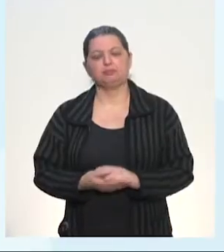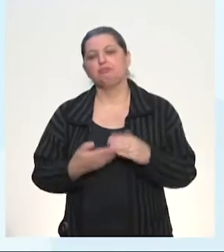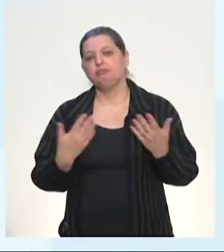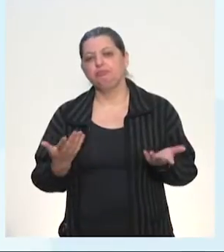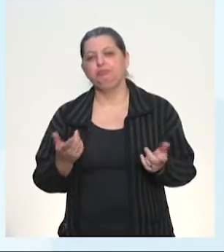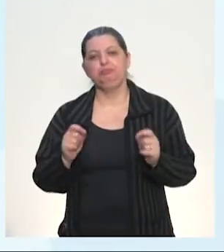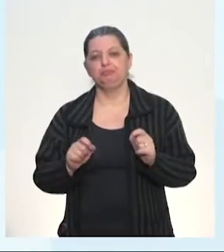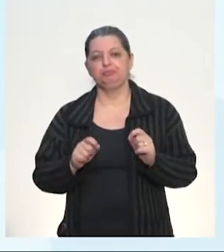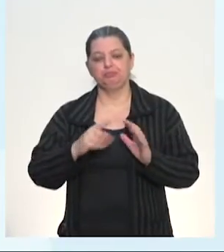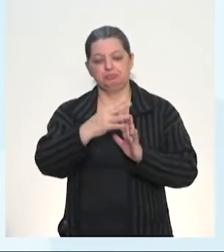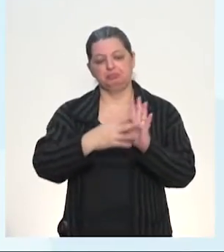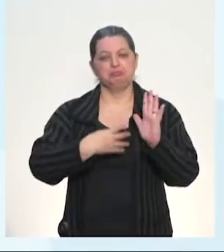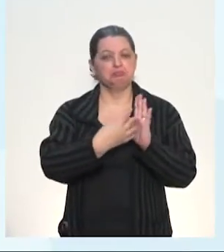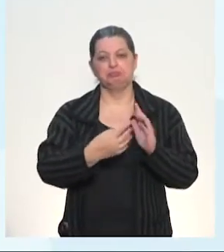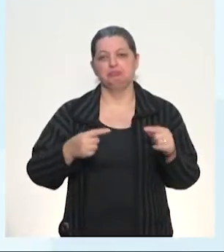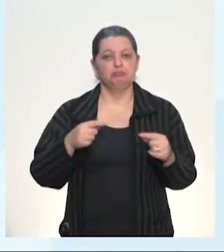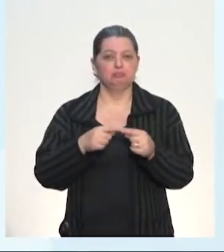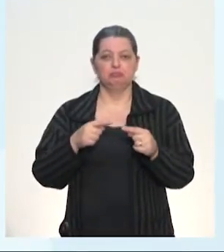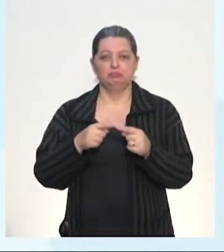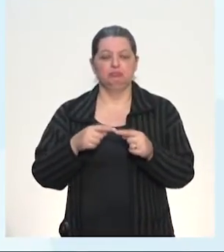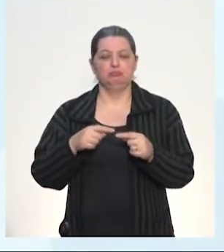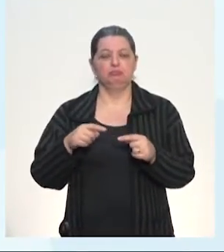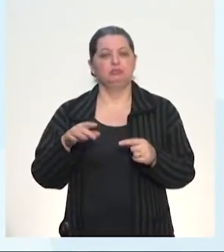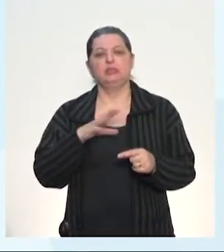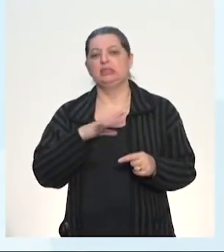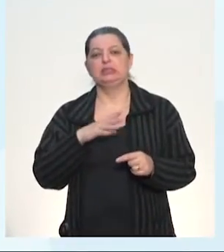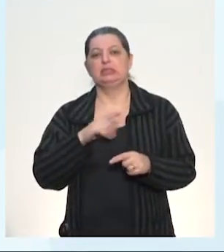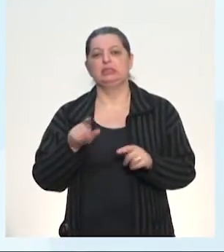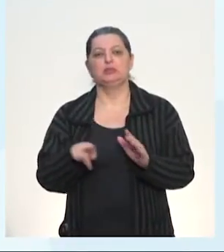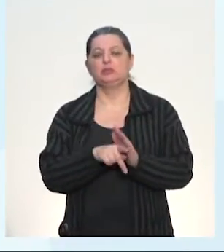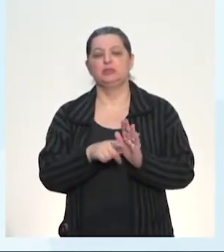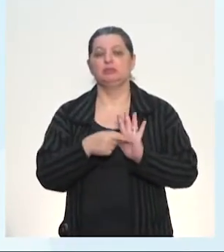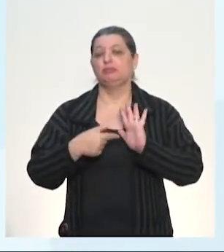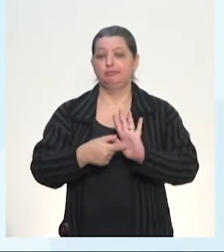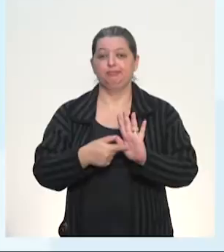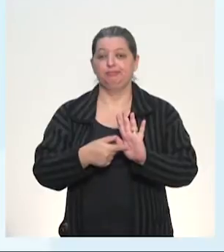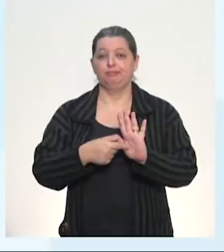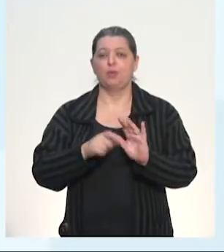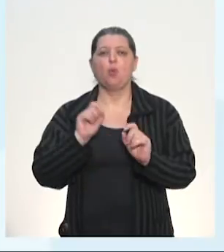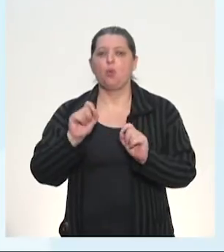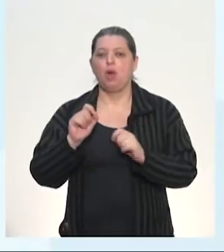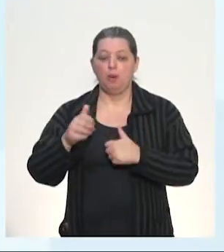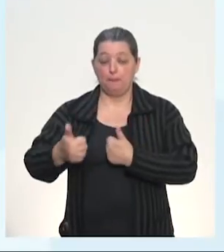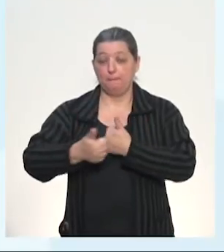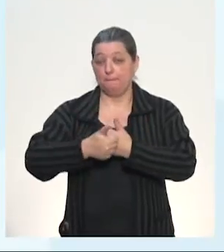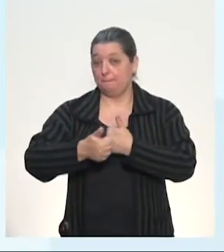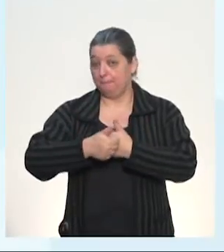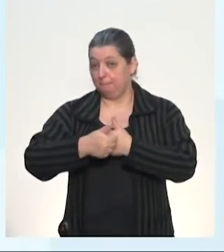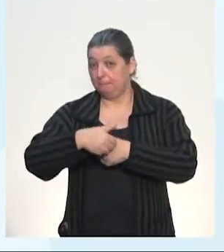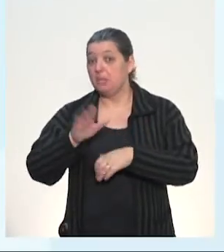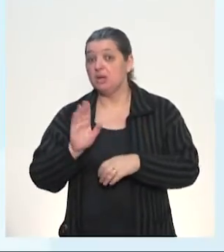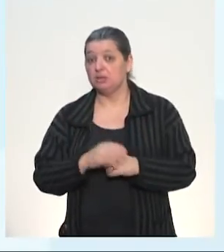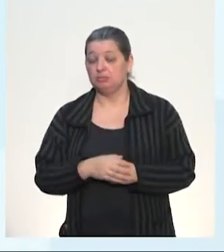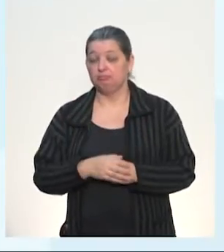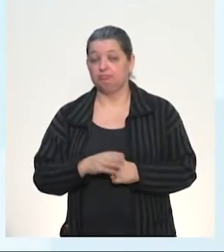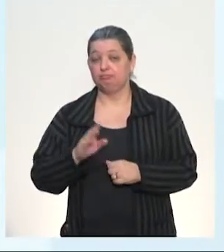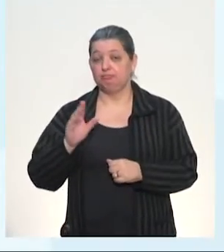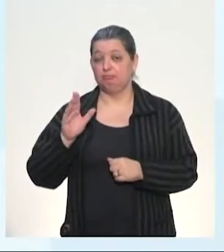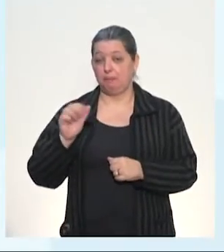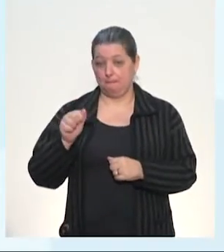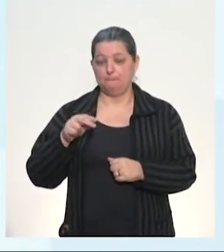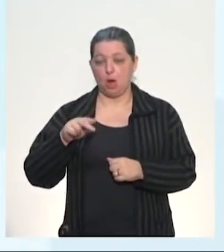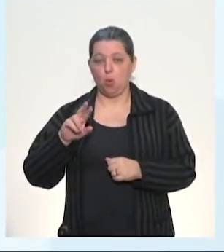relação a essa tabela, essas cidades apresentadas, qual está mais próxima de Bauru? E aí, pessoal? E ele me dá